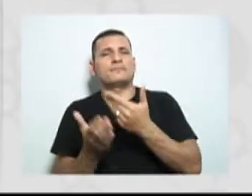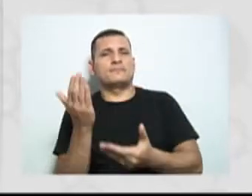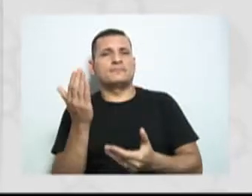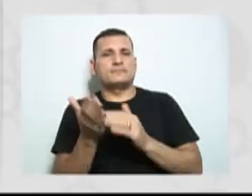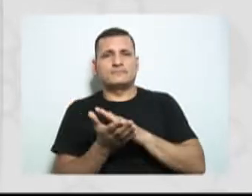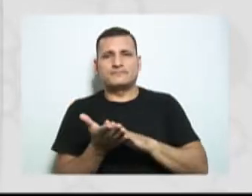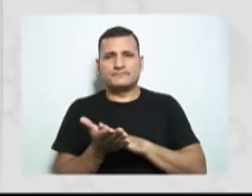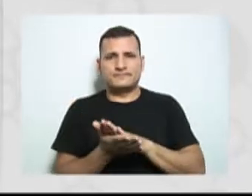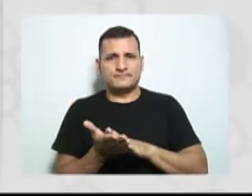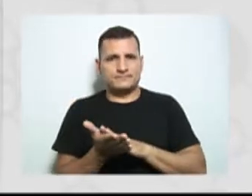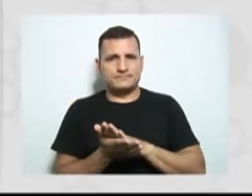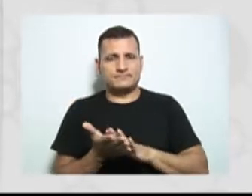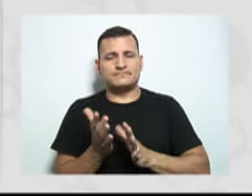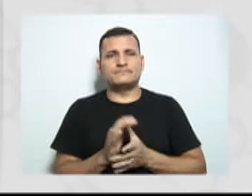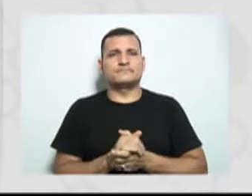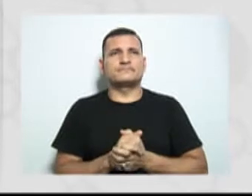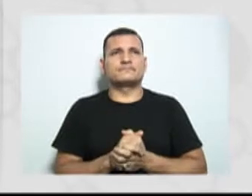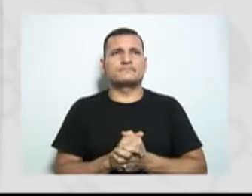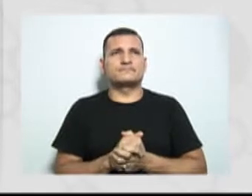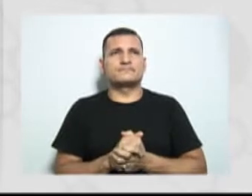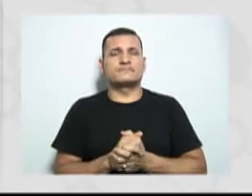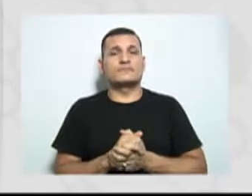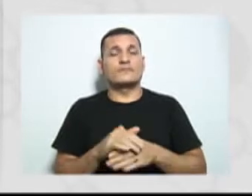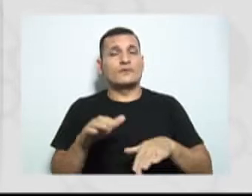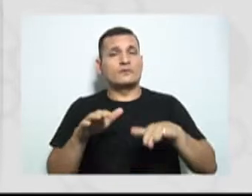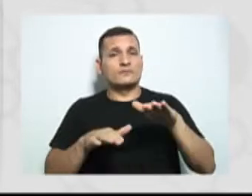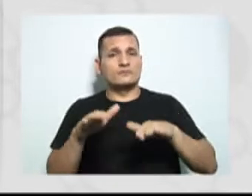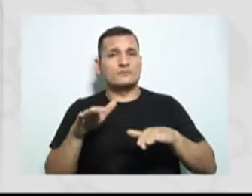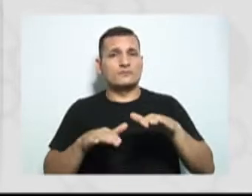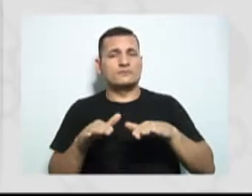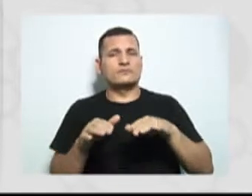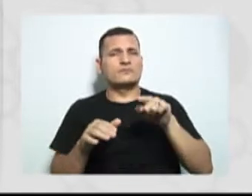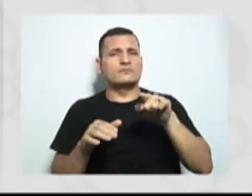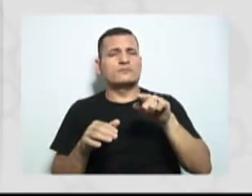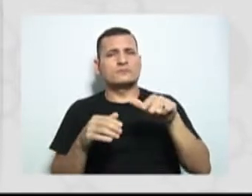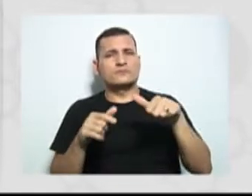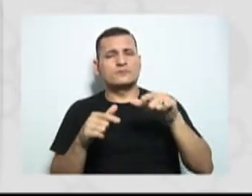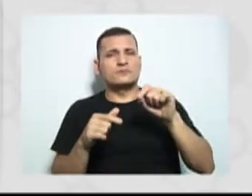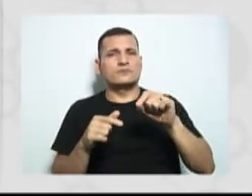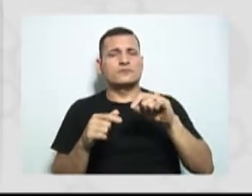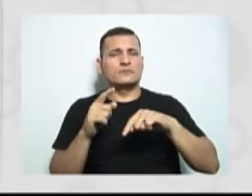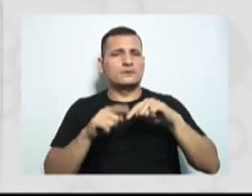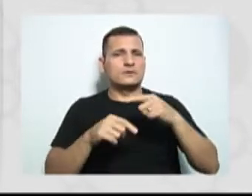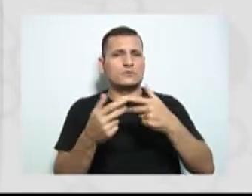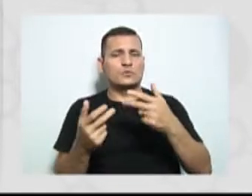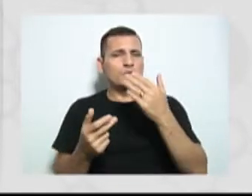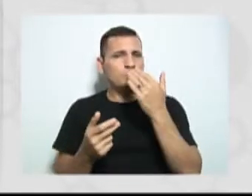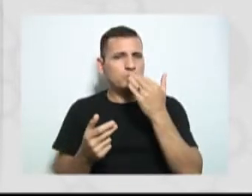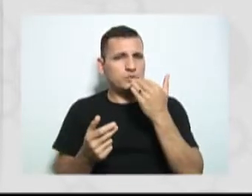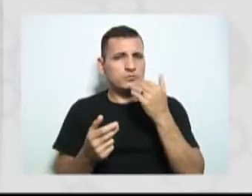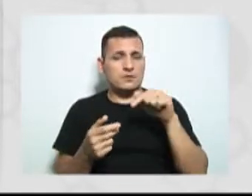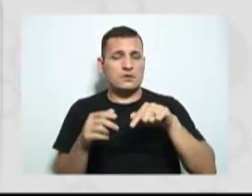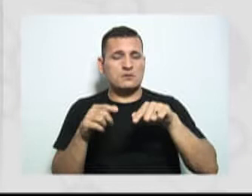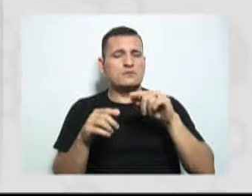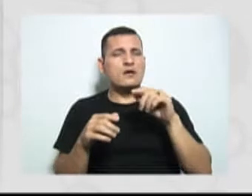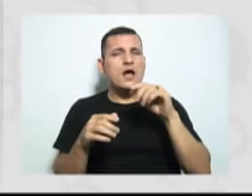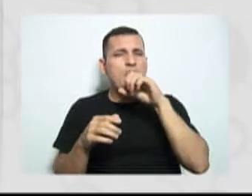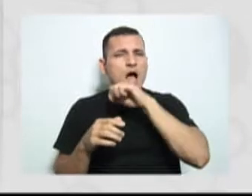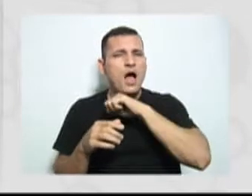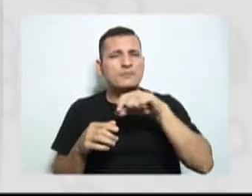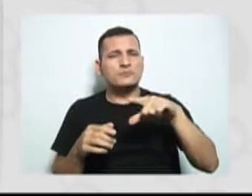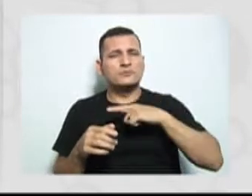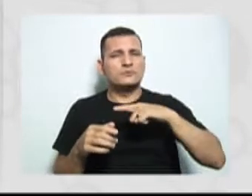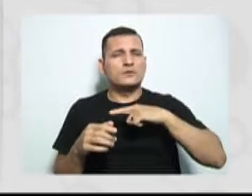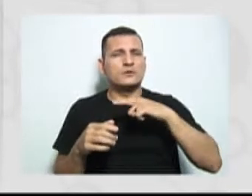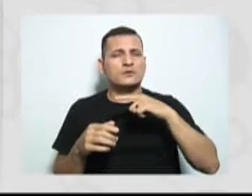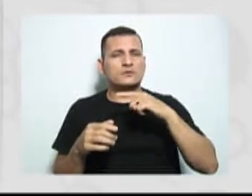tipo de desperdício. Ou seja, às vezes quando você mexe com produtos alimentícios, produtos perecíveis, na verdade, o que acontece?